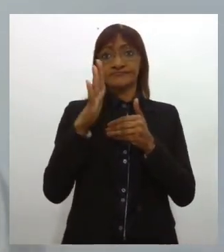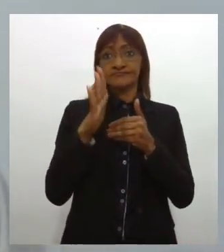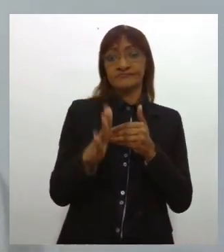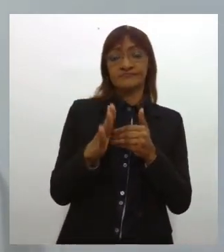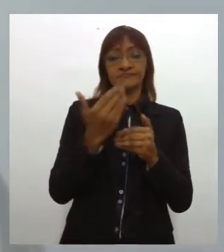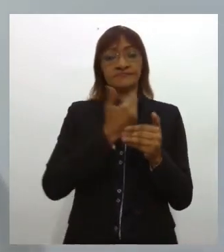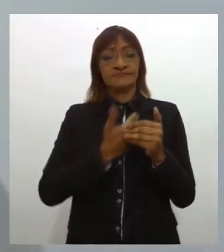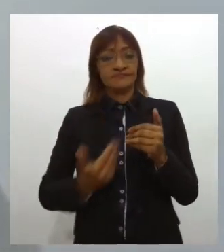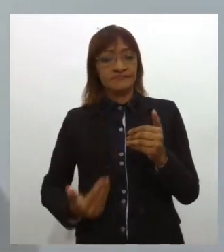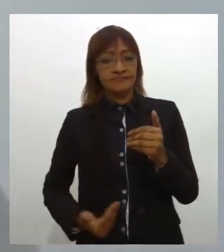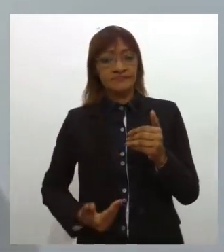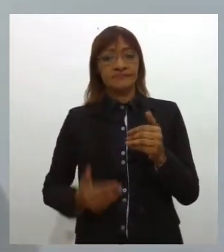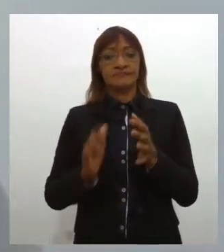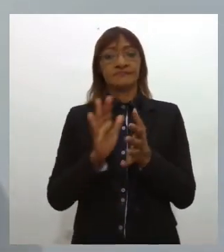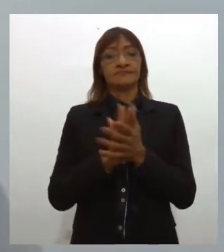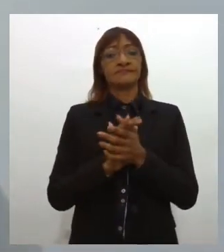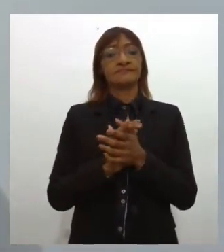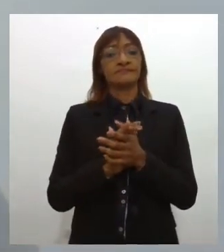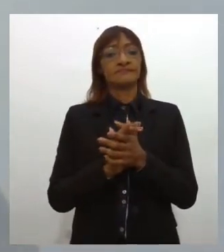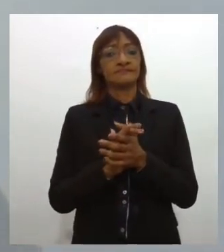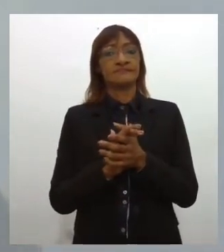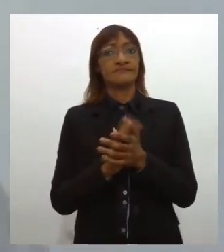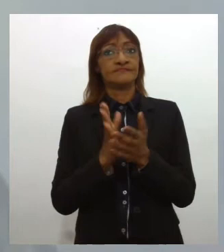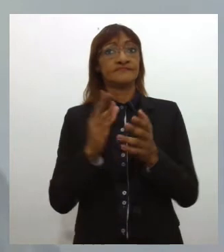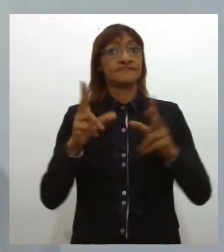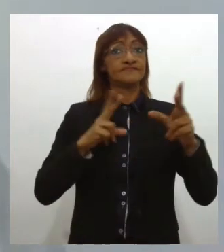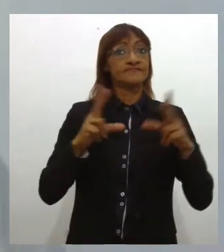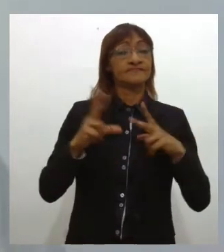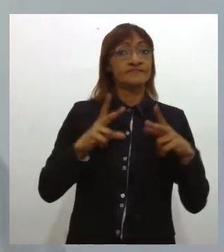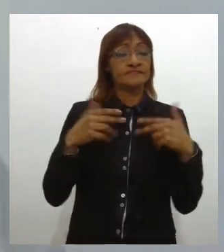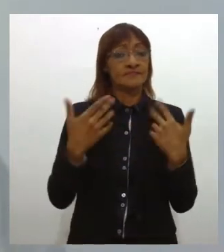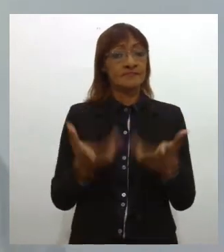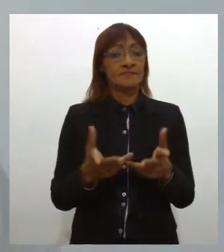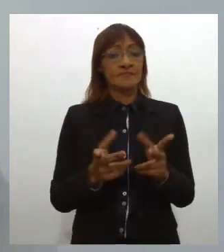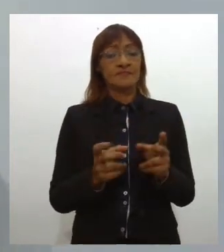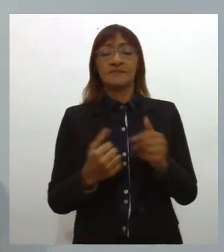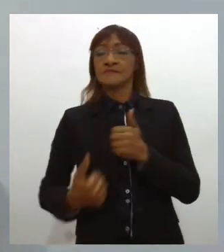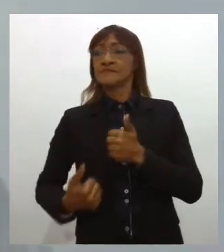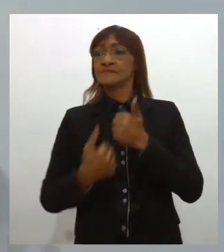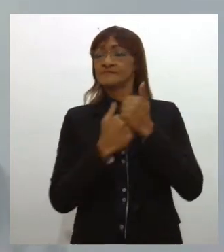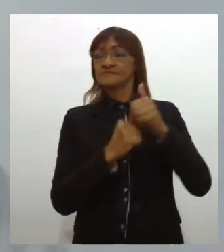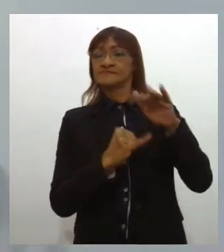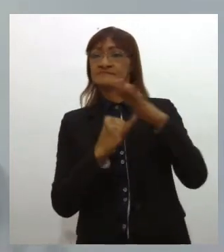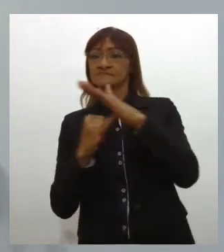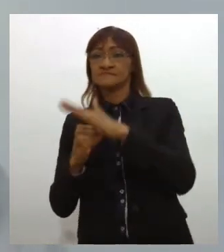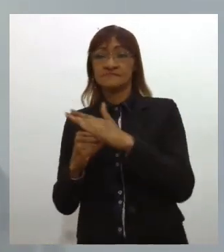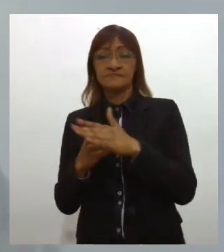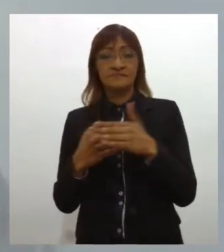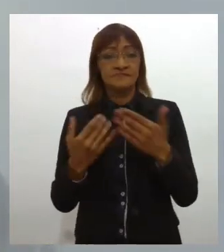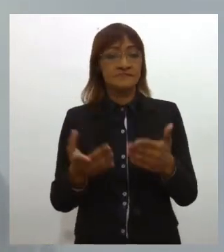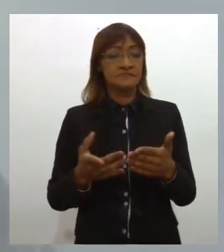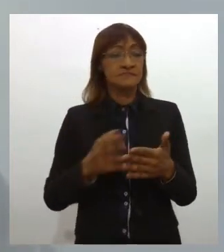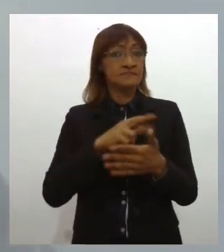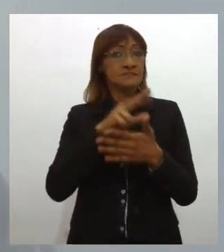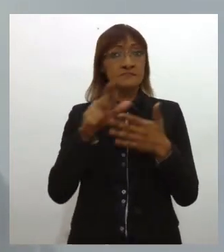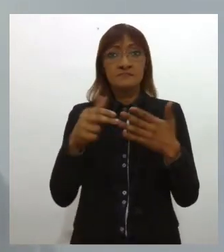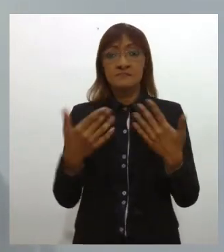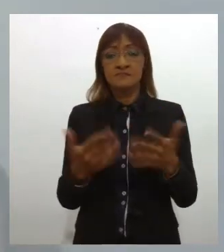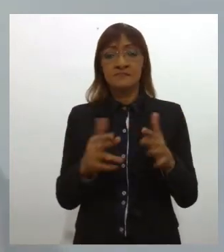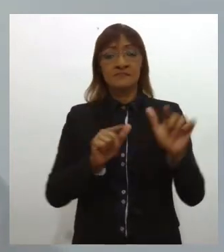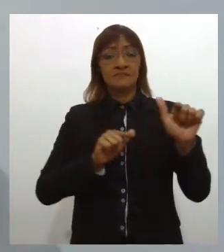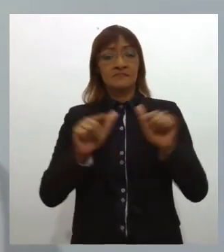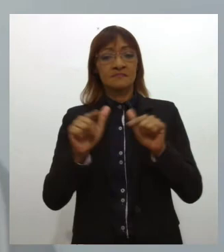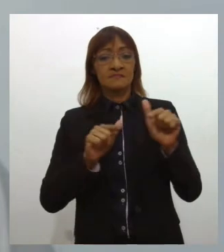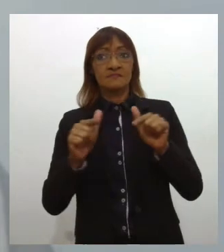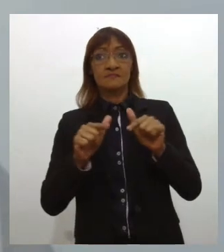governo, fomento da iniciativa privada, com o apoio das instituições financeiras, e um trabalho de